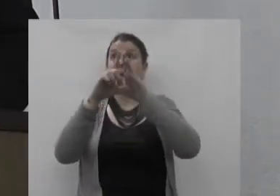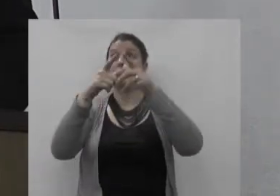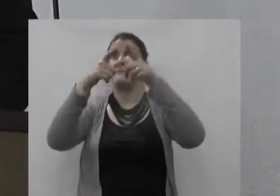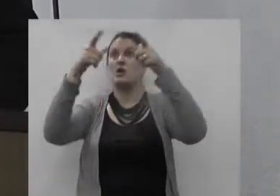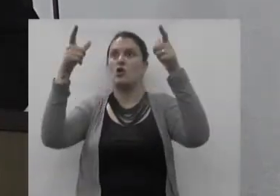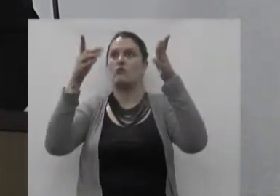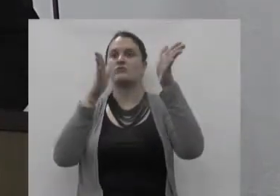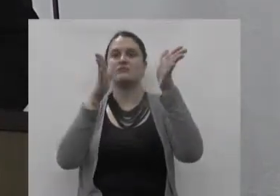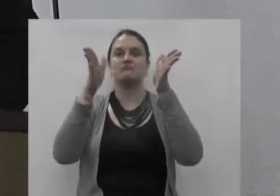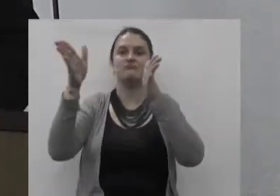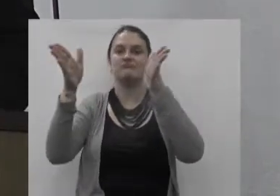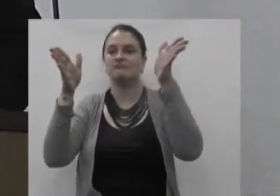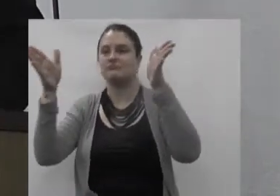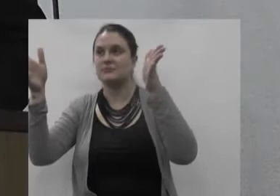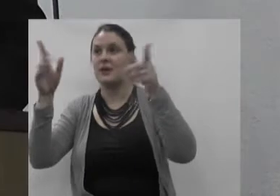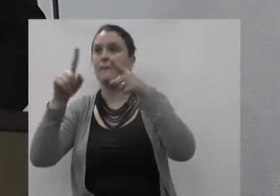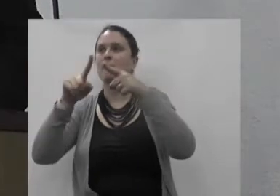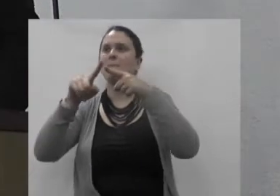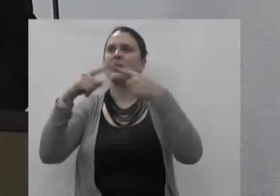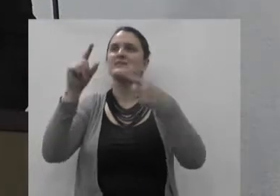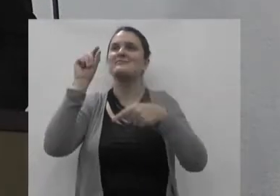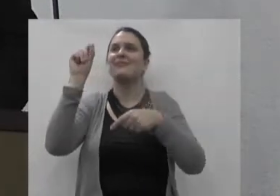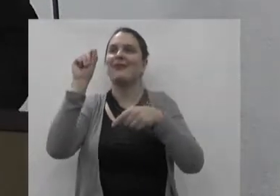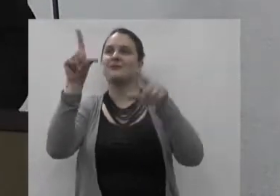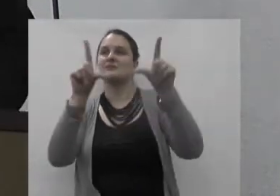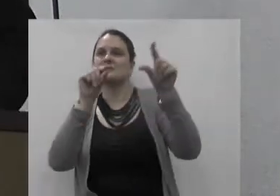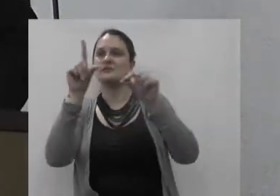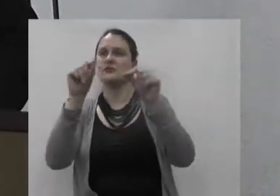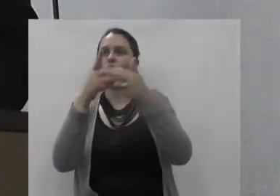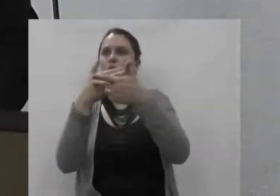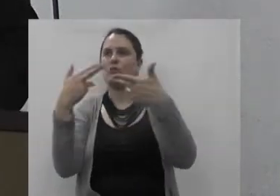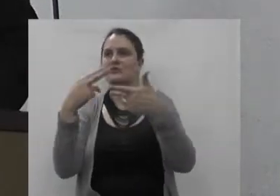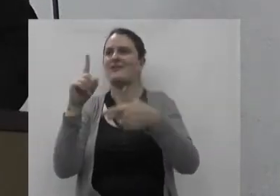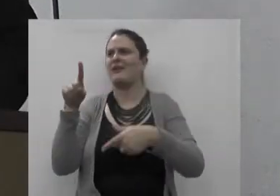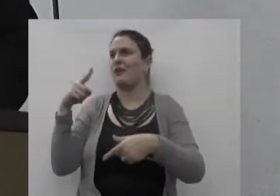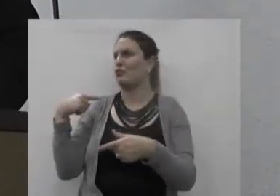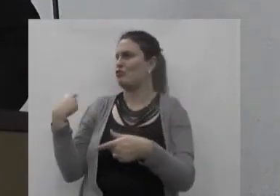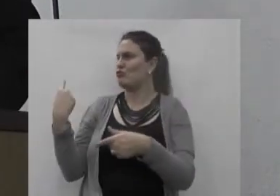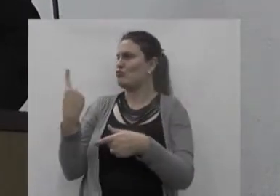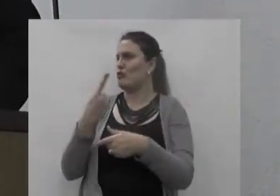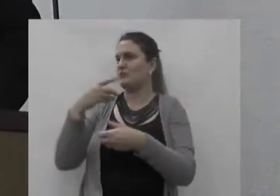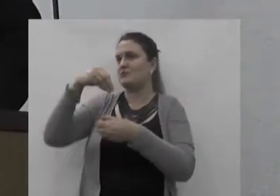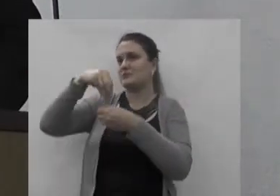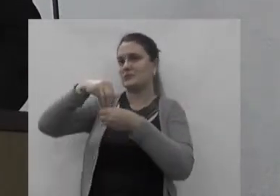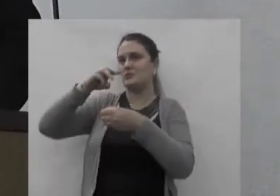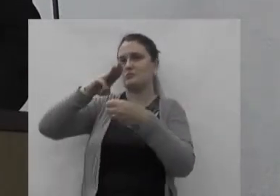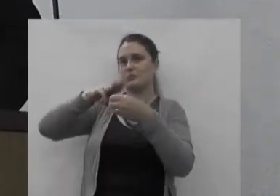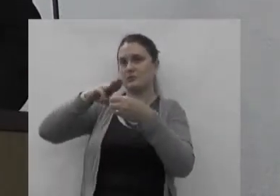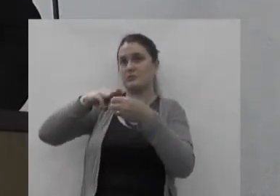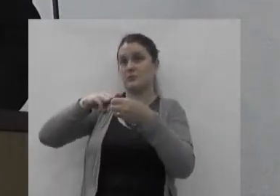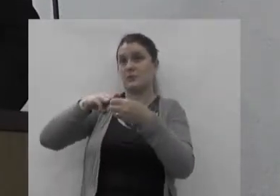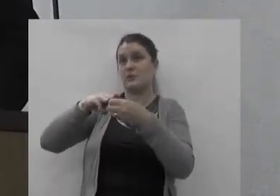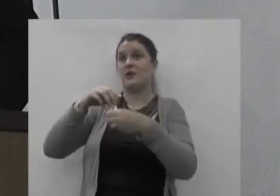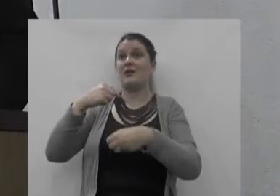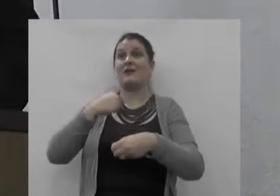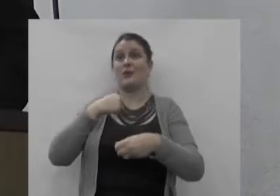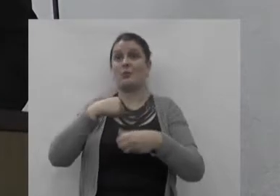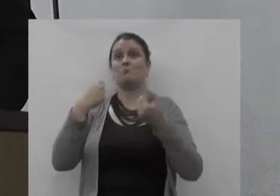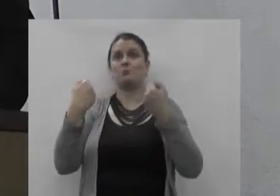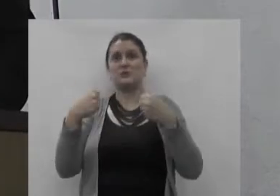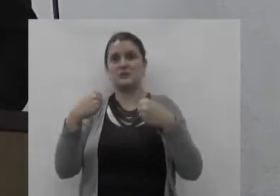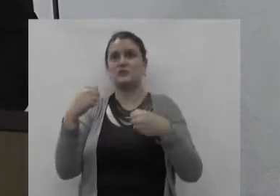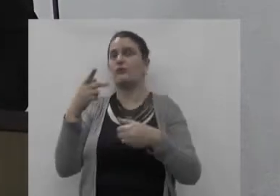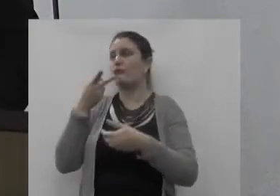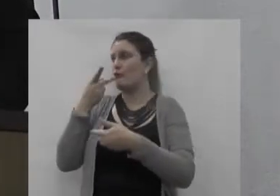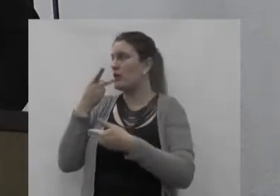dar direcionamento. Mas quem decide as coisas somos nós no município. Então, eu preciso, e digo